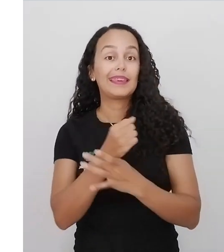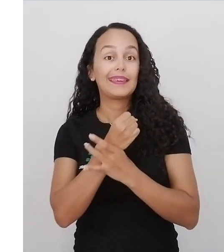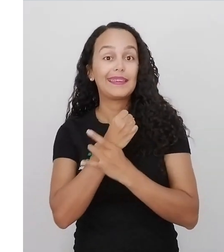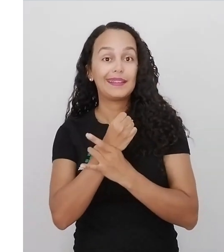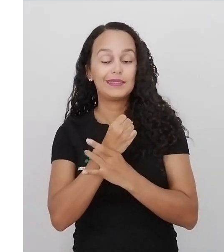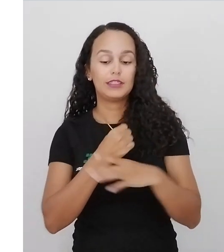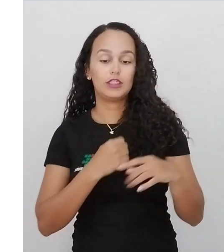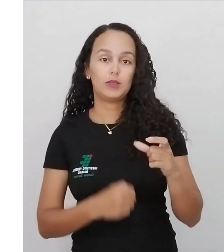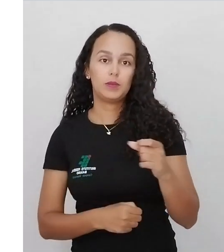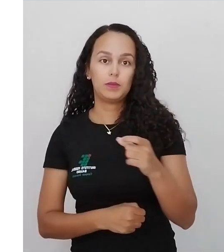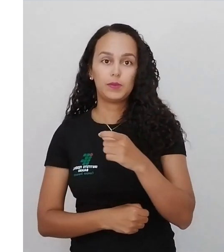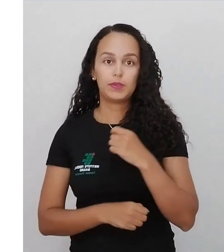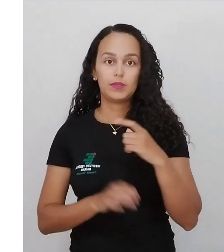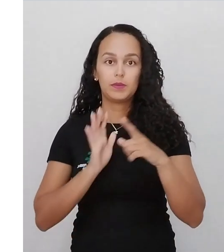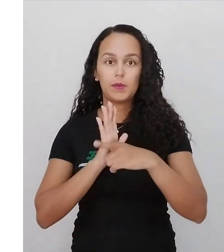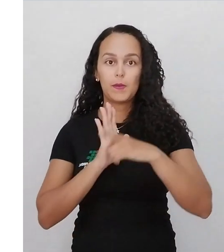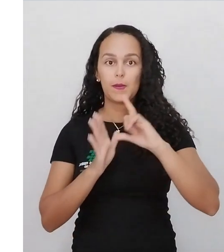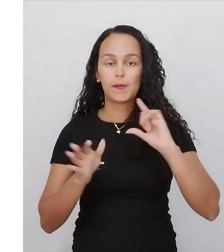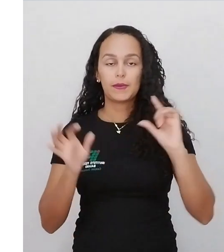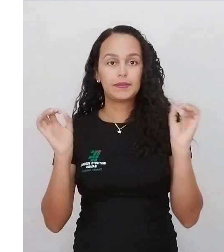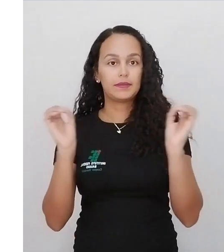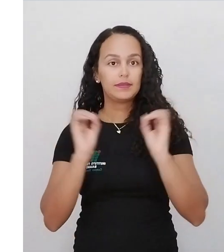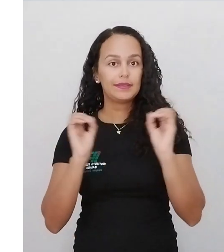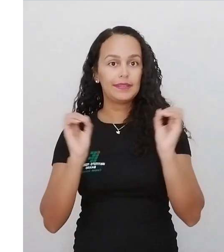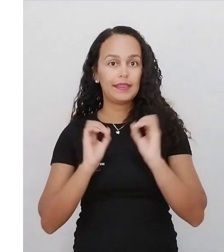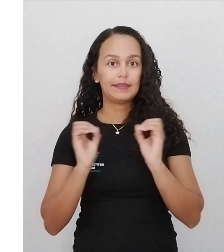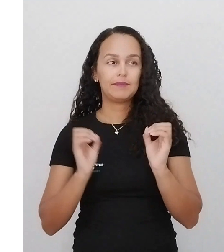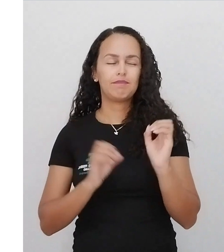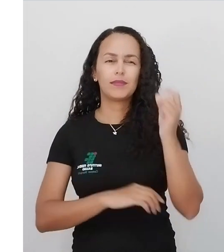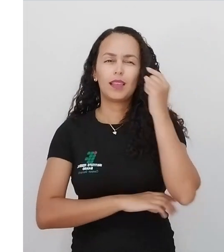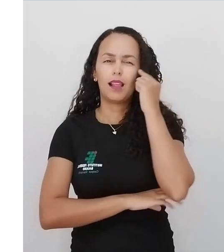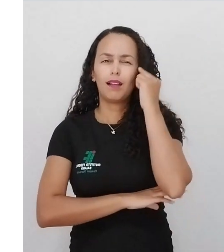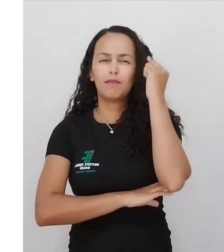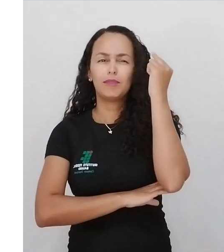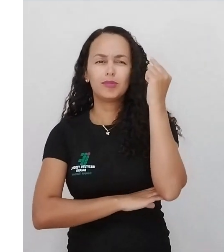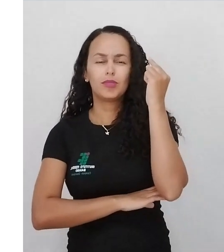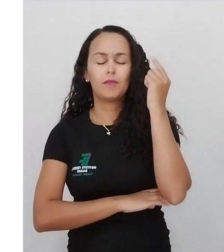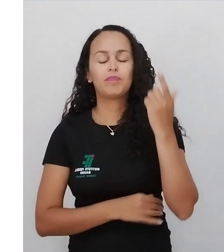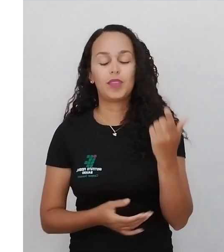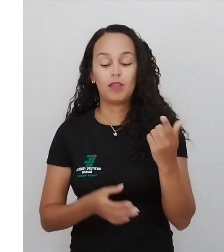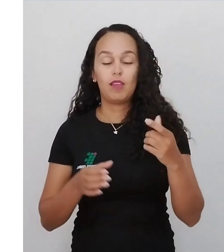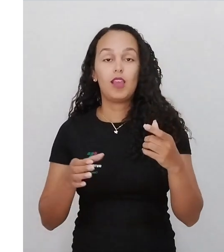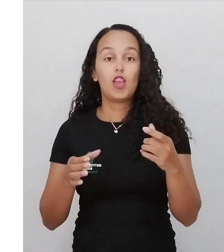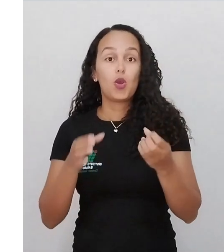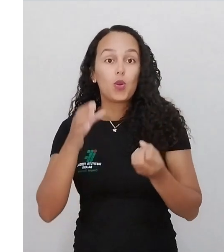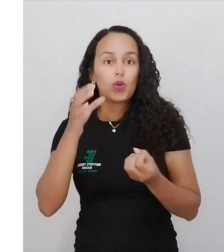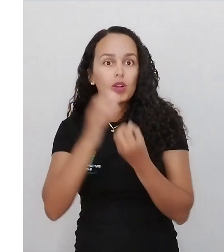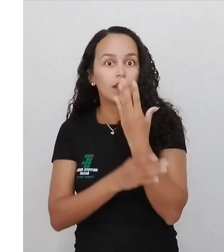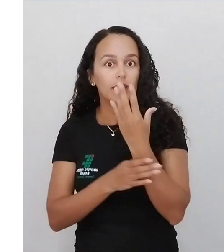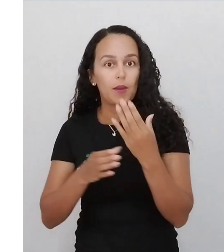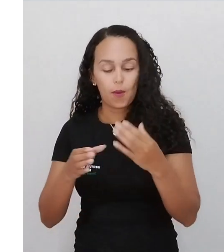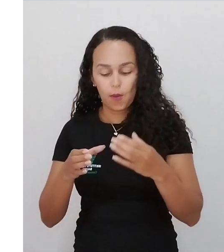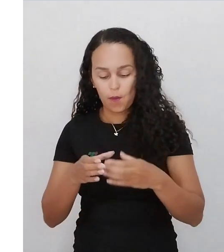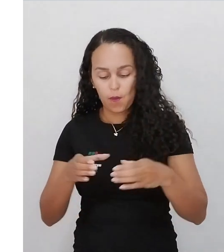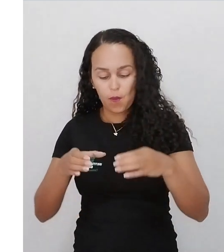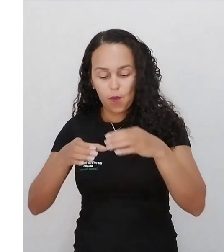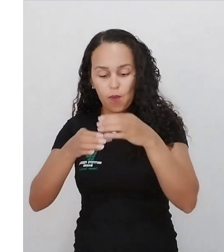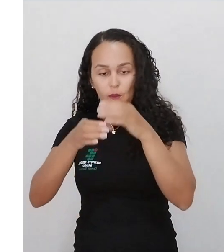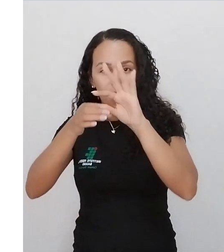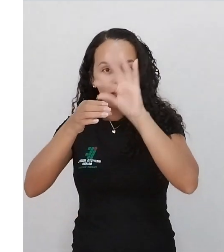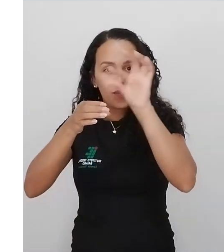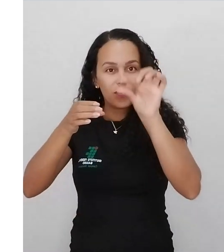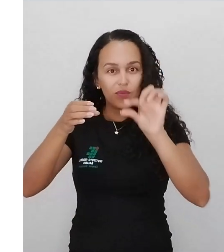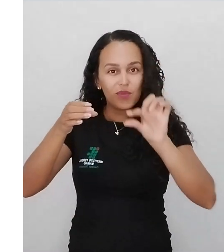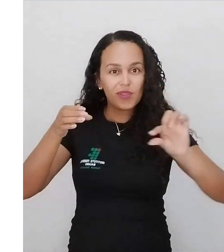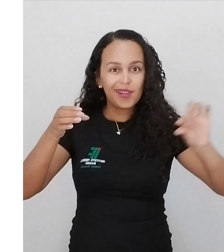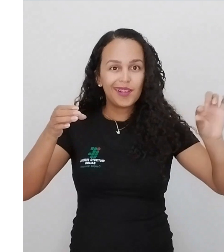nenhum micro-organismo prévio. E foi isso que ele fez. Então, ele construiu um frasco que foi identificado como frasco pescoço de